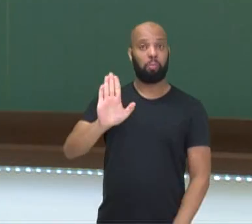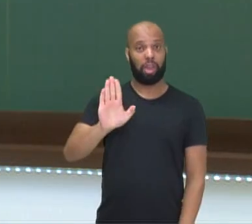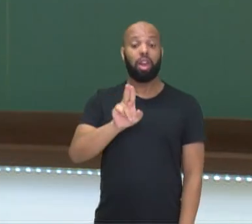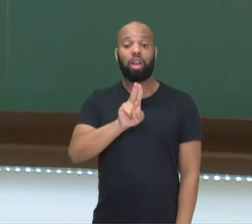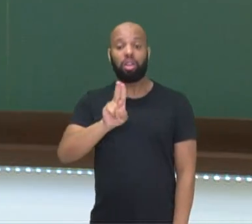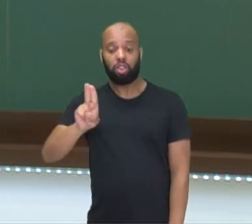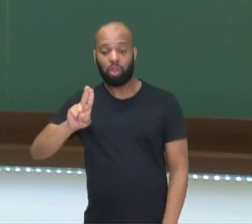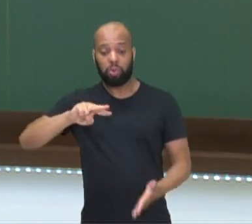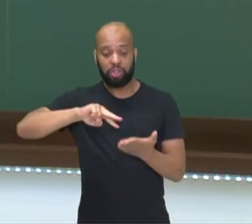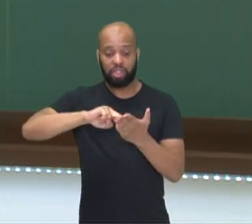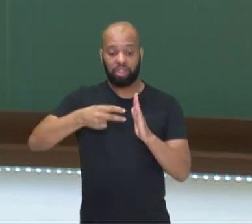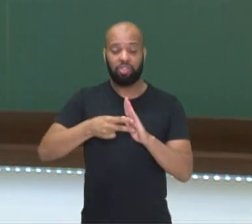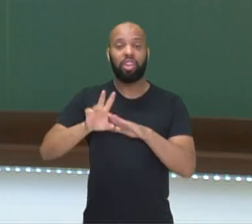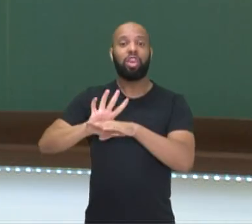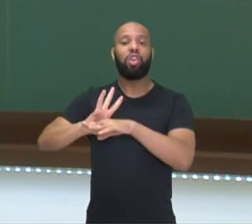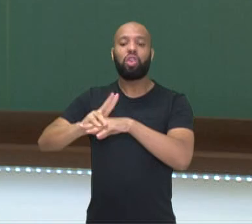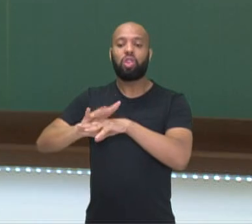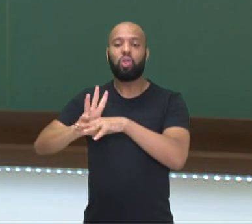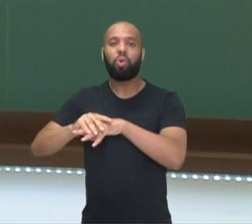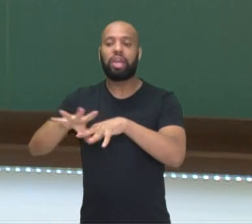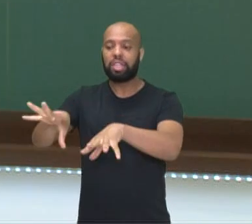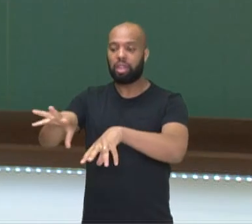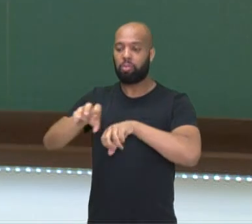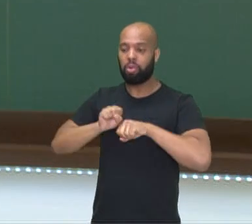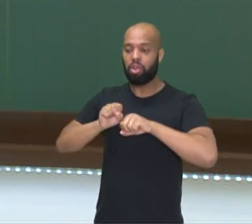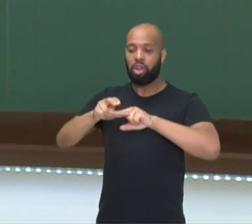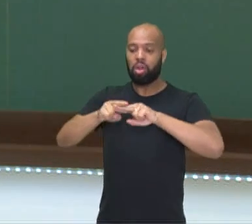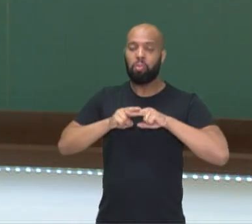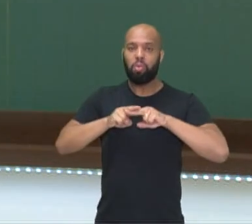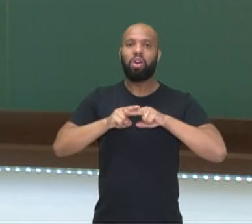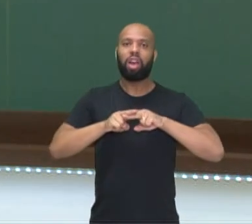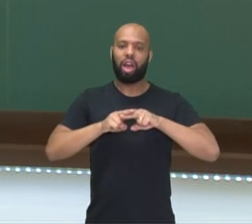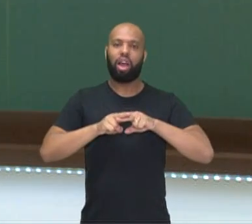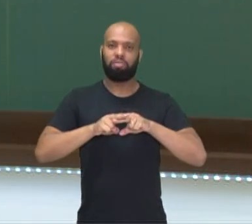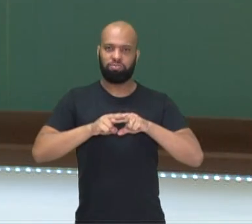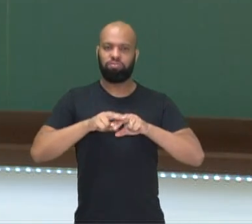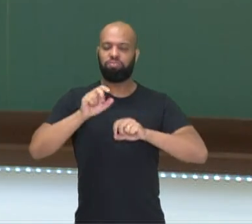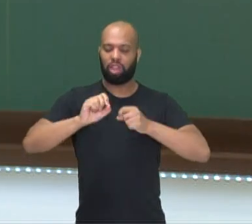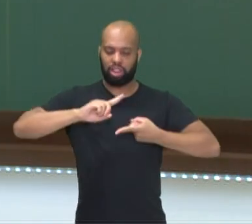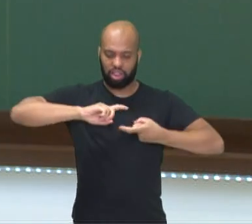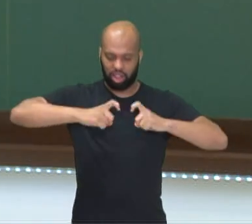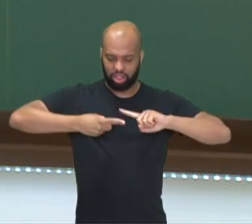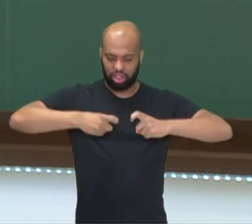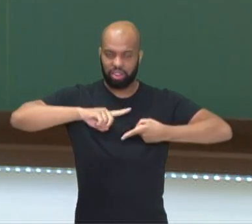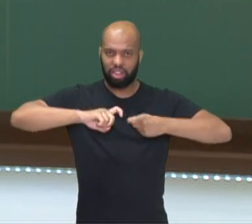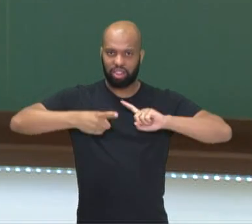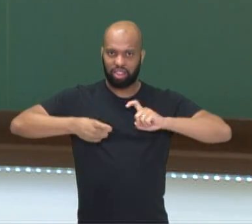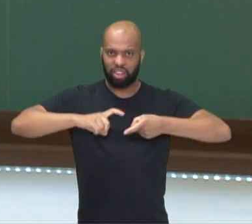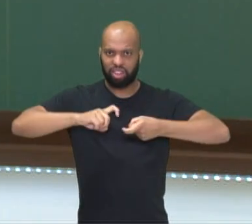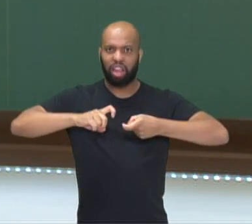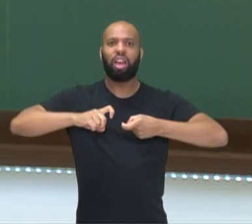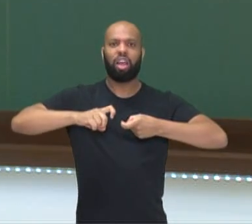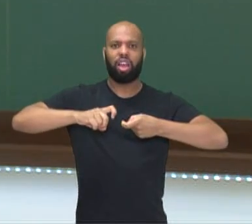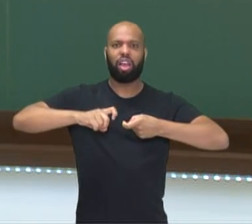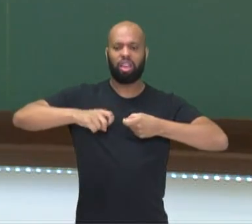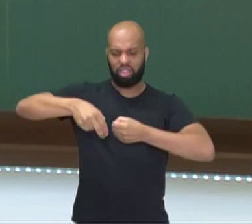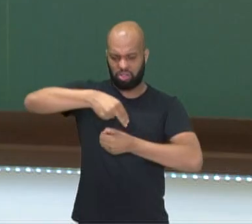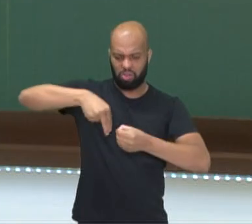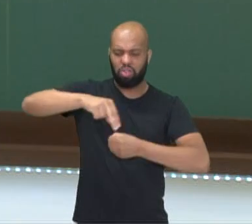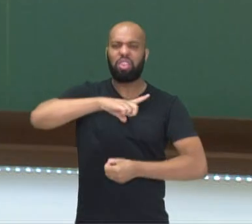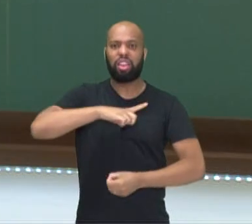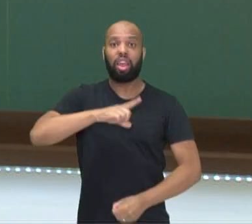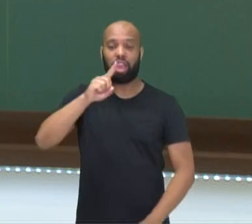para dizer que são doenças causadas por protozoários. Protozoários? Fabiano, eu não me lembro o